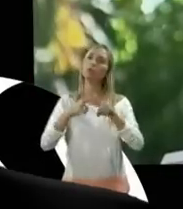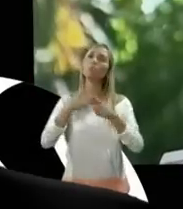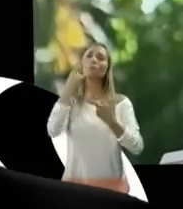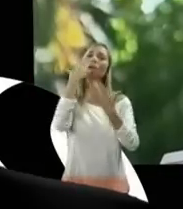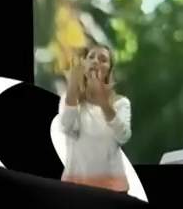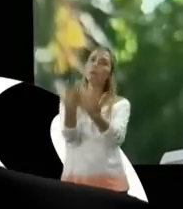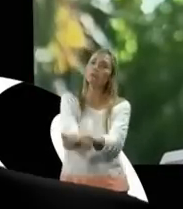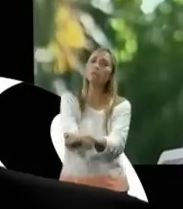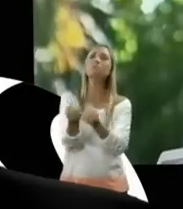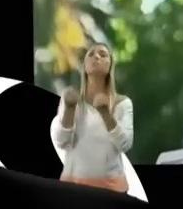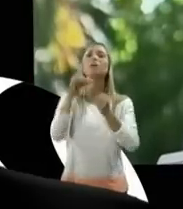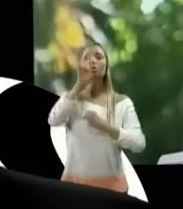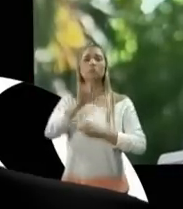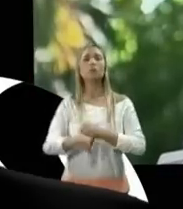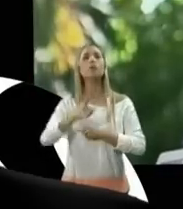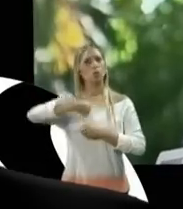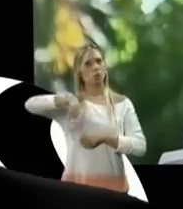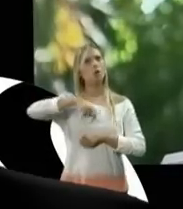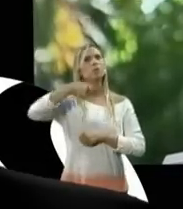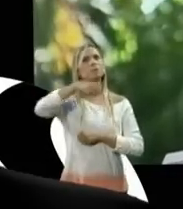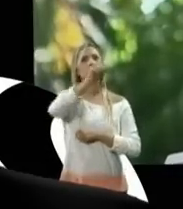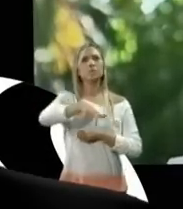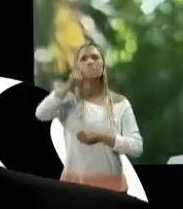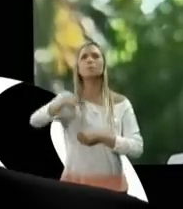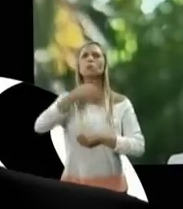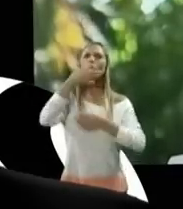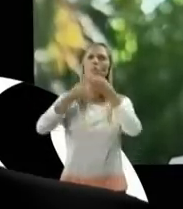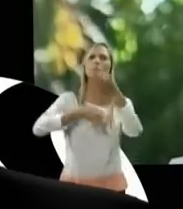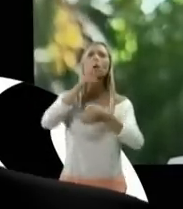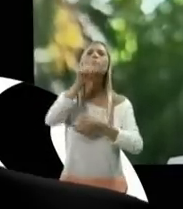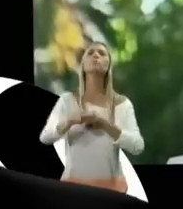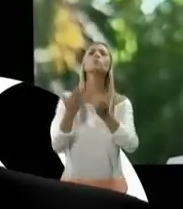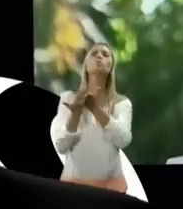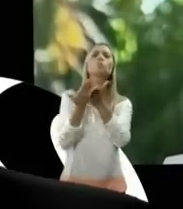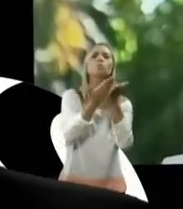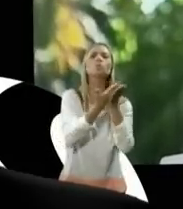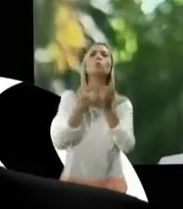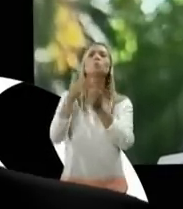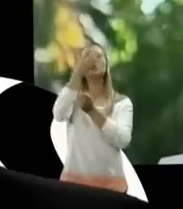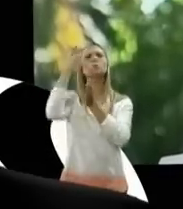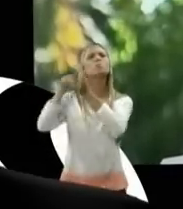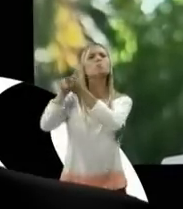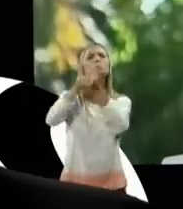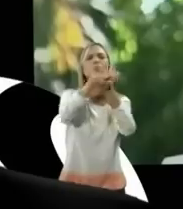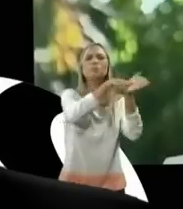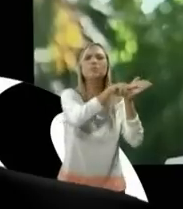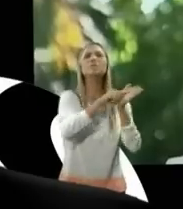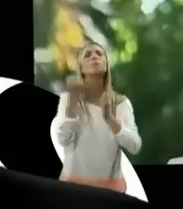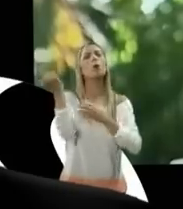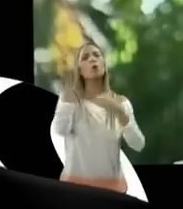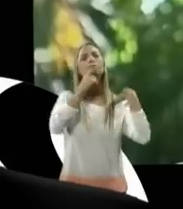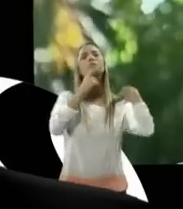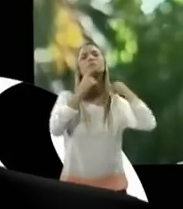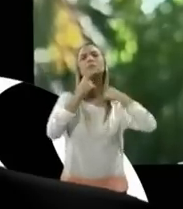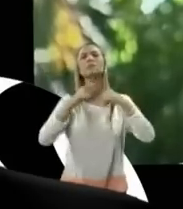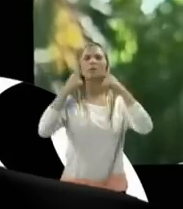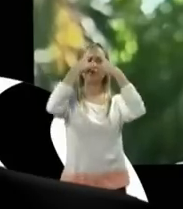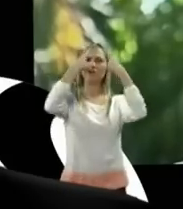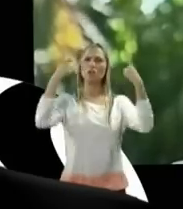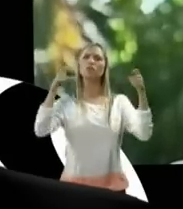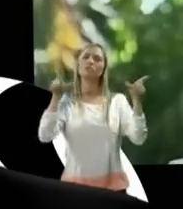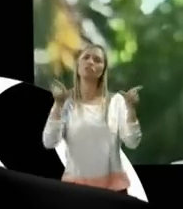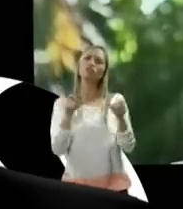precisa cada vez mais de seres pensantes, de pessoas que estudem, que busquem, que pesquisem os fatores, né, que fazem realmente com que a